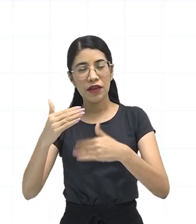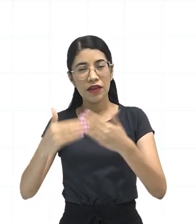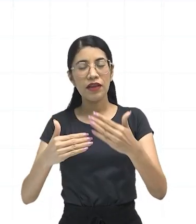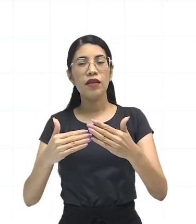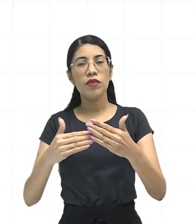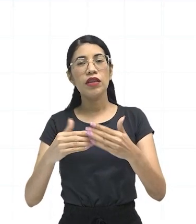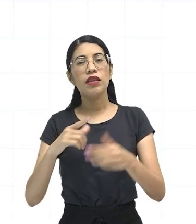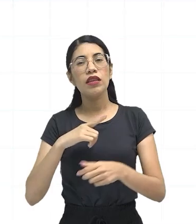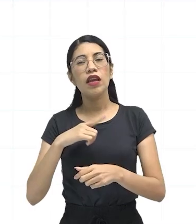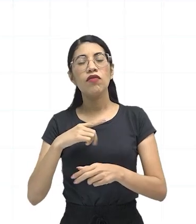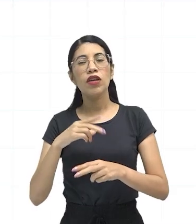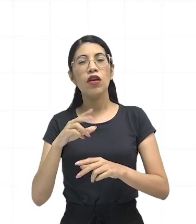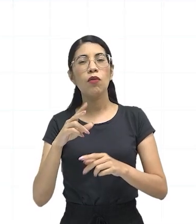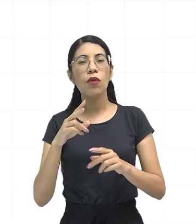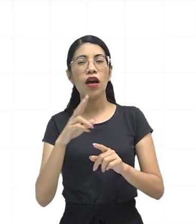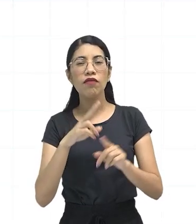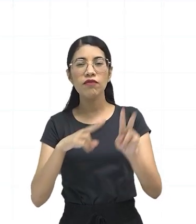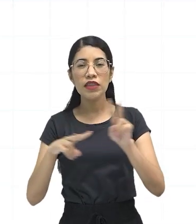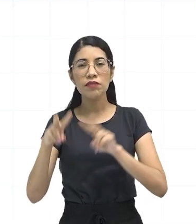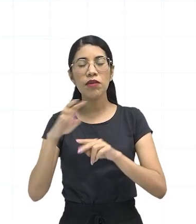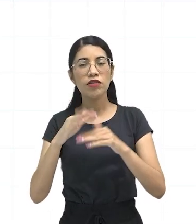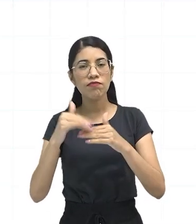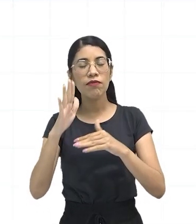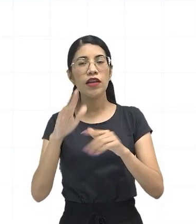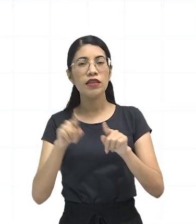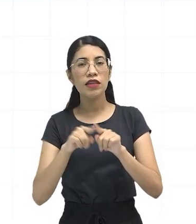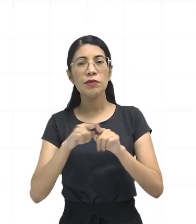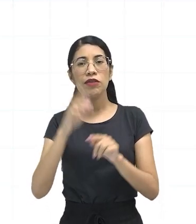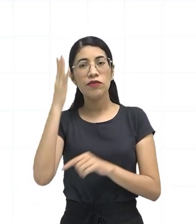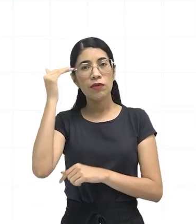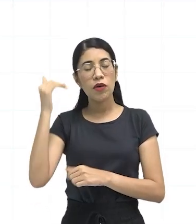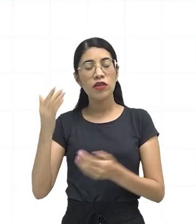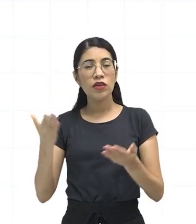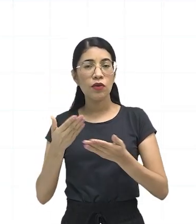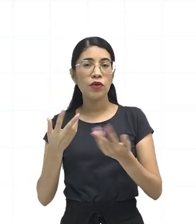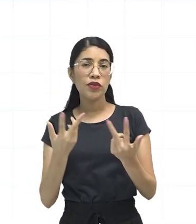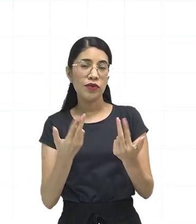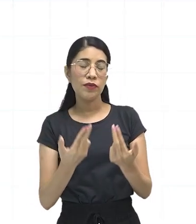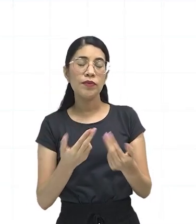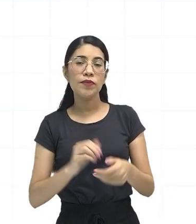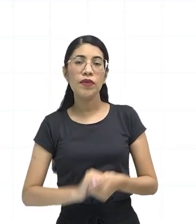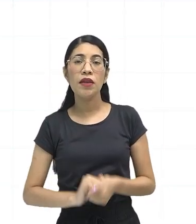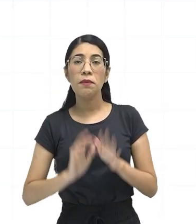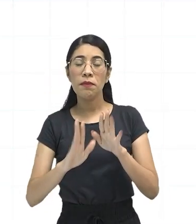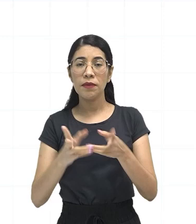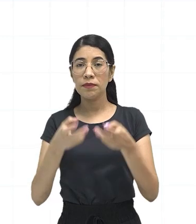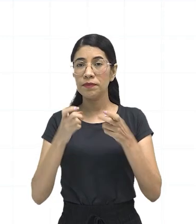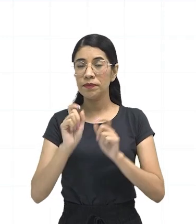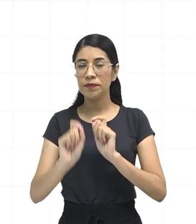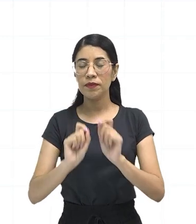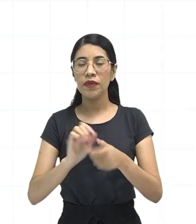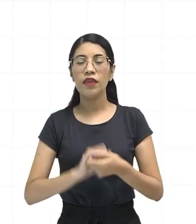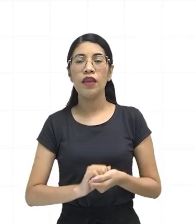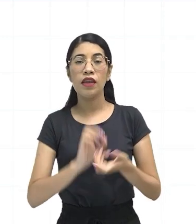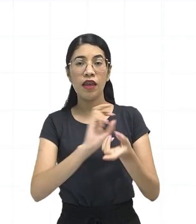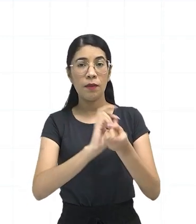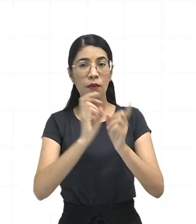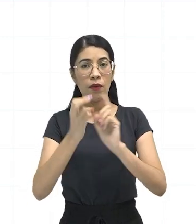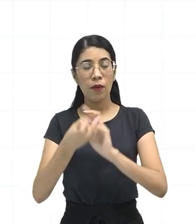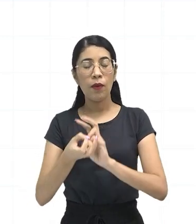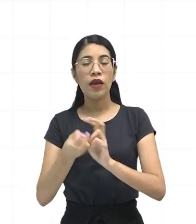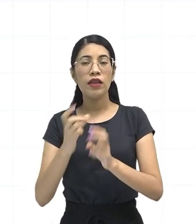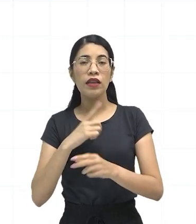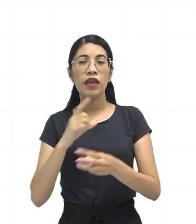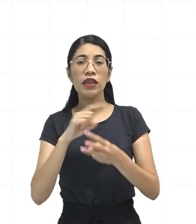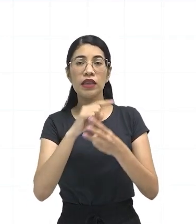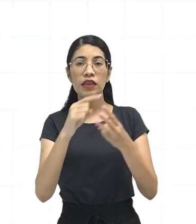ela foi ganhando uma visibilidade até se tornar o que é hoje. E o que a gente consegue perceber? Que a capoeira ela está dividida